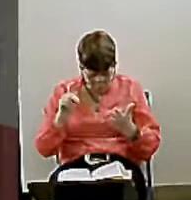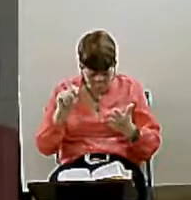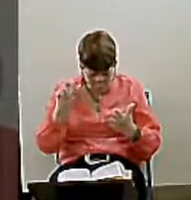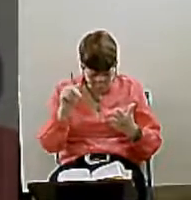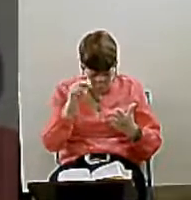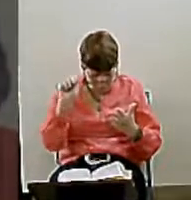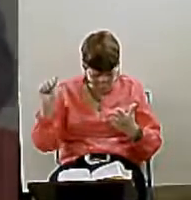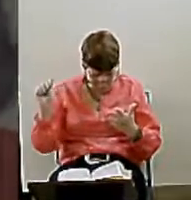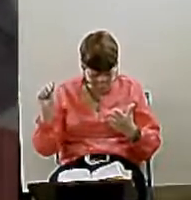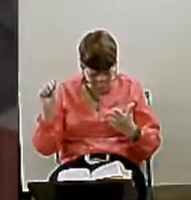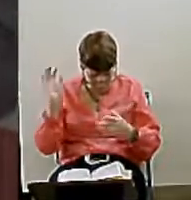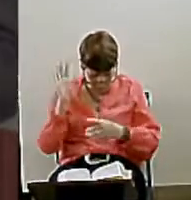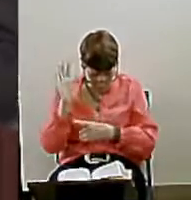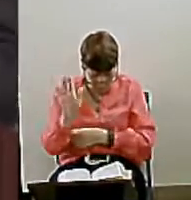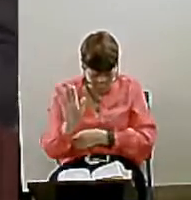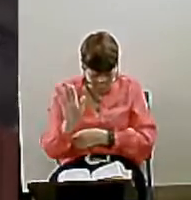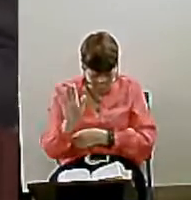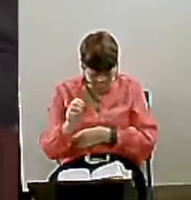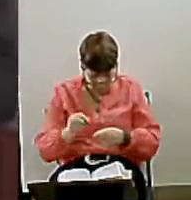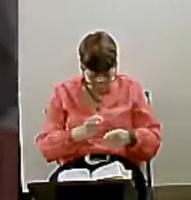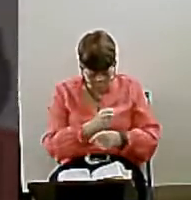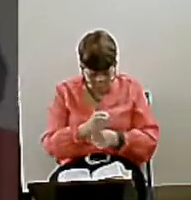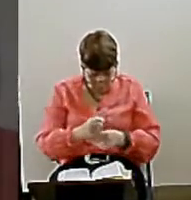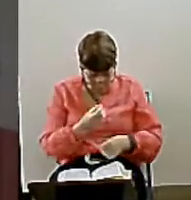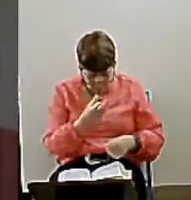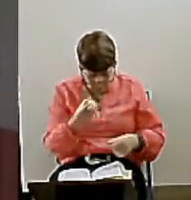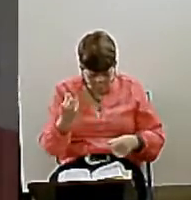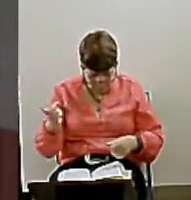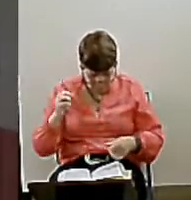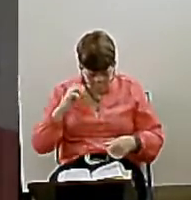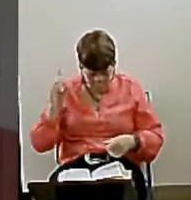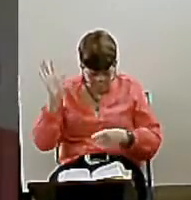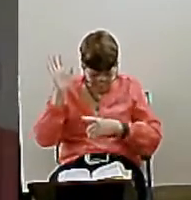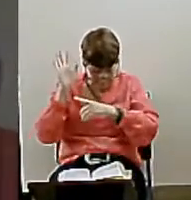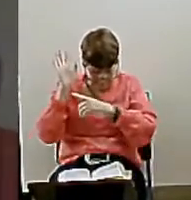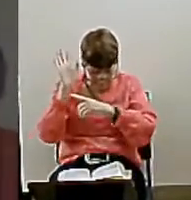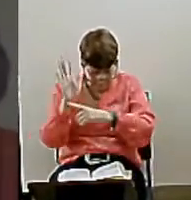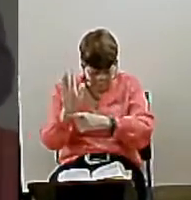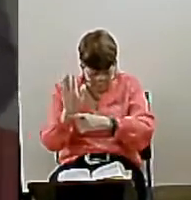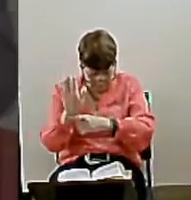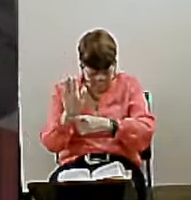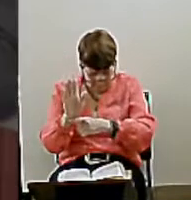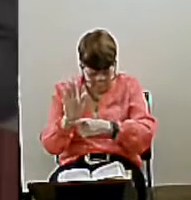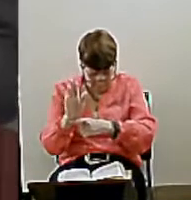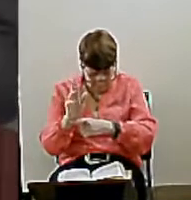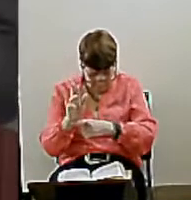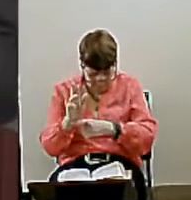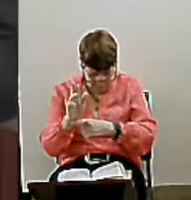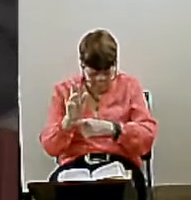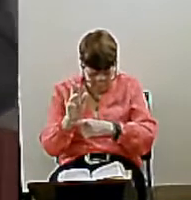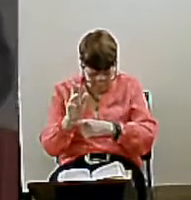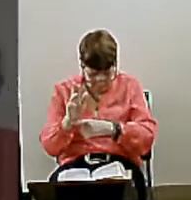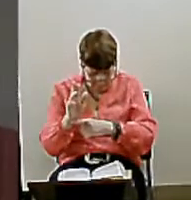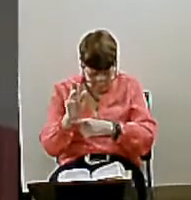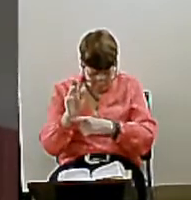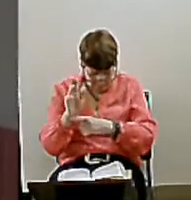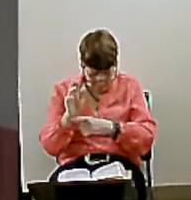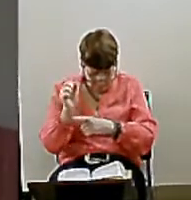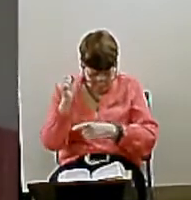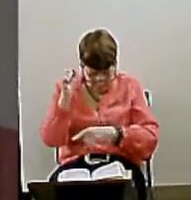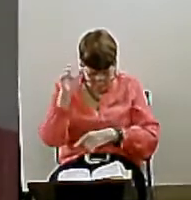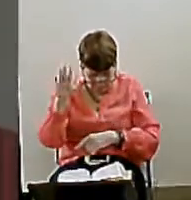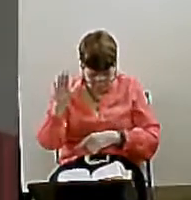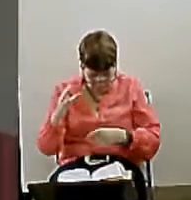feno palha manifesta se tornará a obra de cada um pois o dia demonstrará Porque está sendo